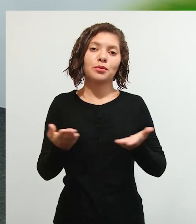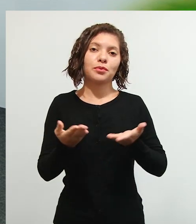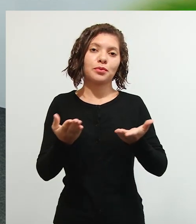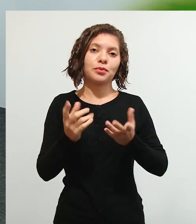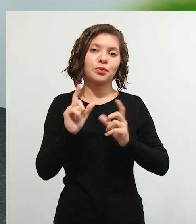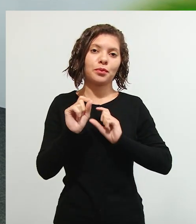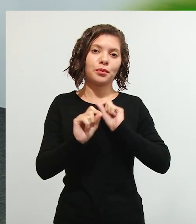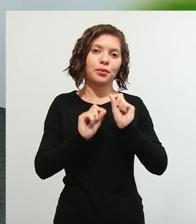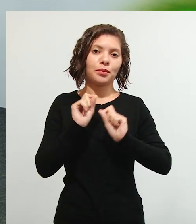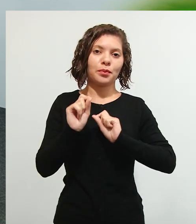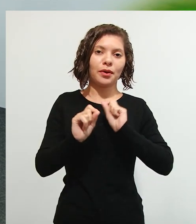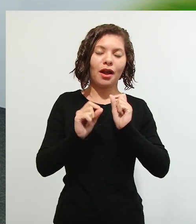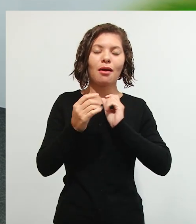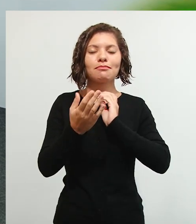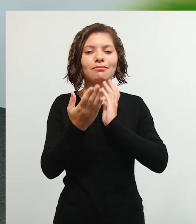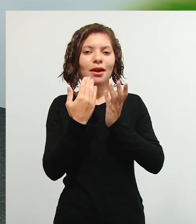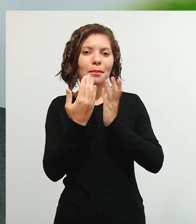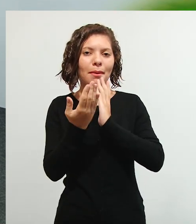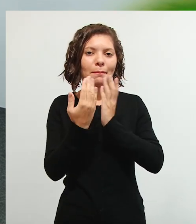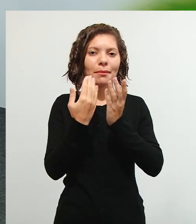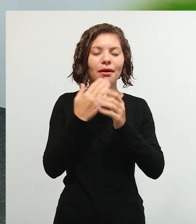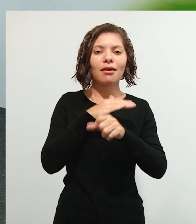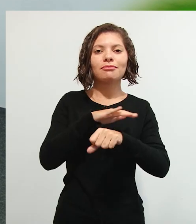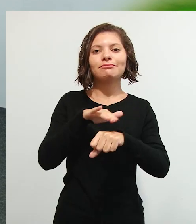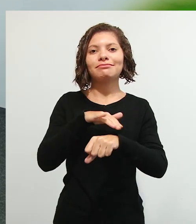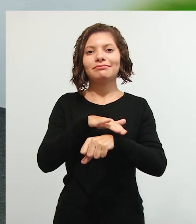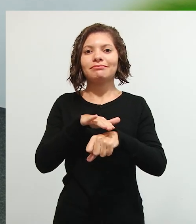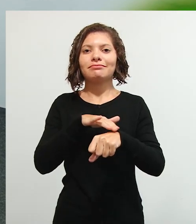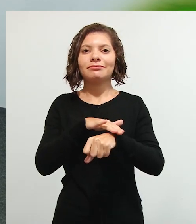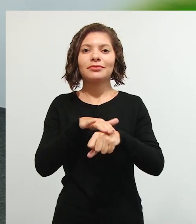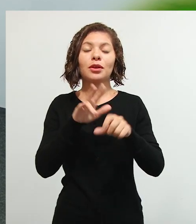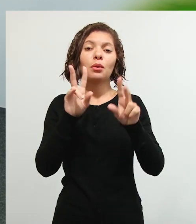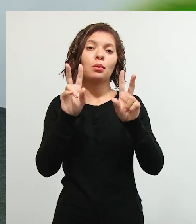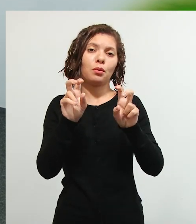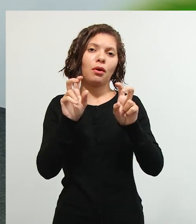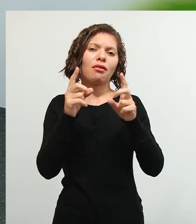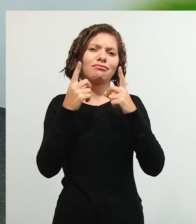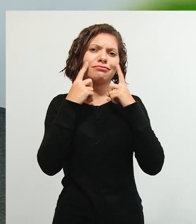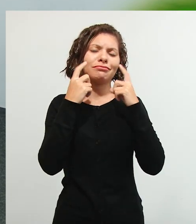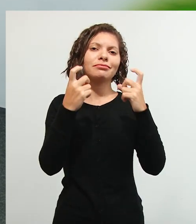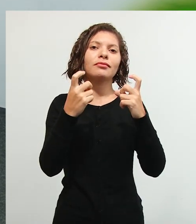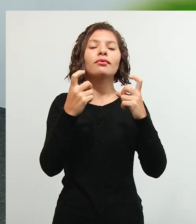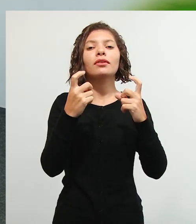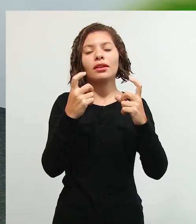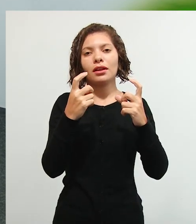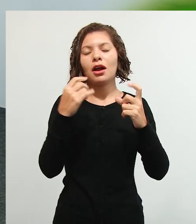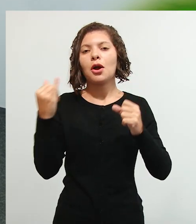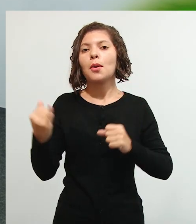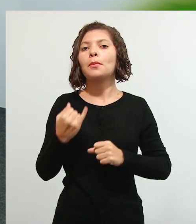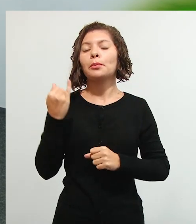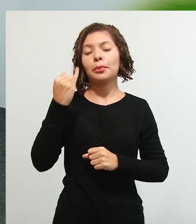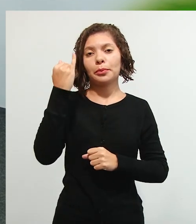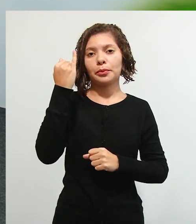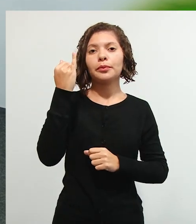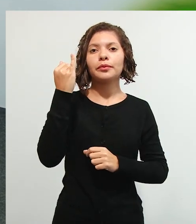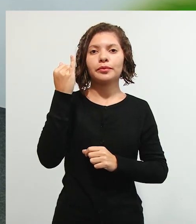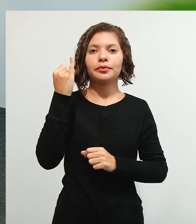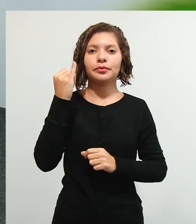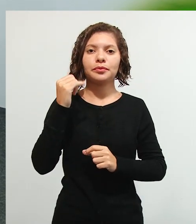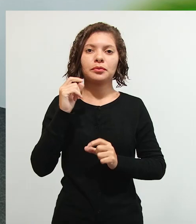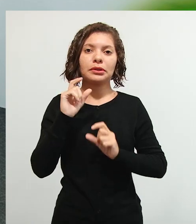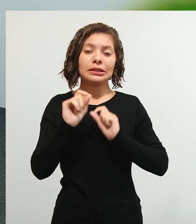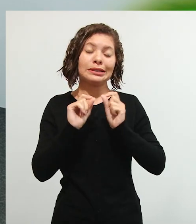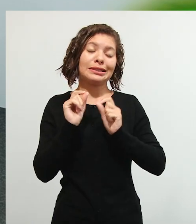Nós vamos, por um tempinho aqui, bater um papo sobre um tema bastante interessante, bastante